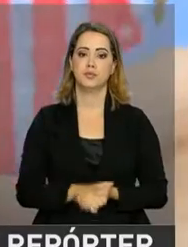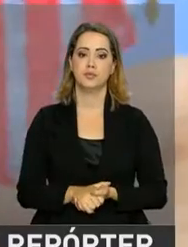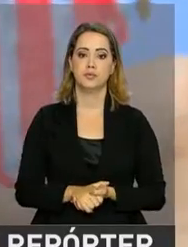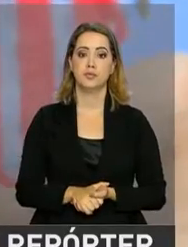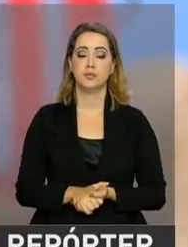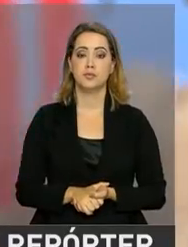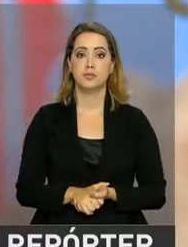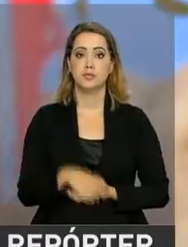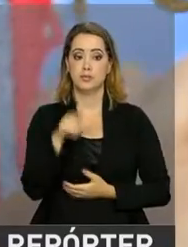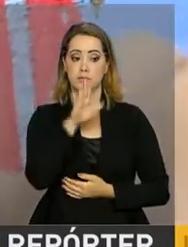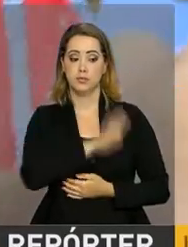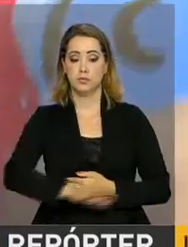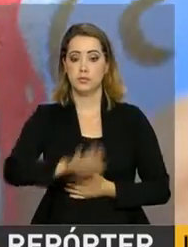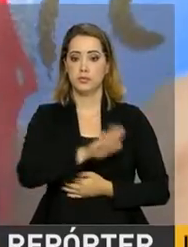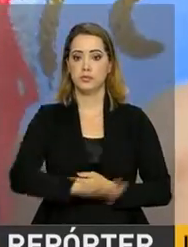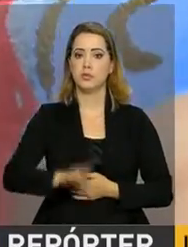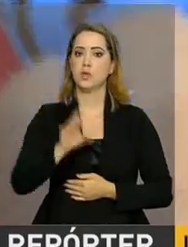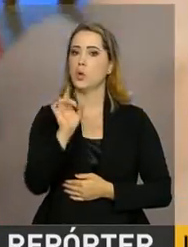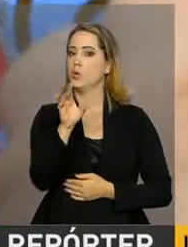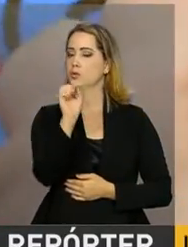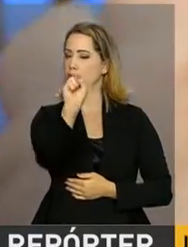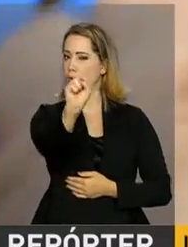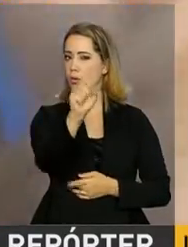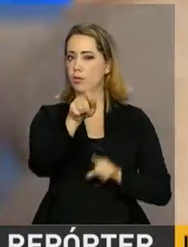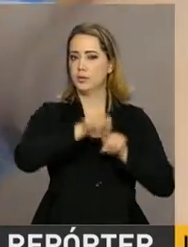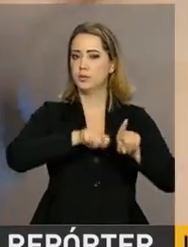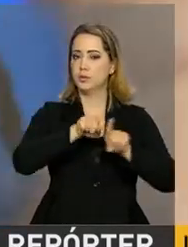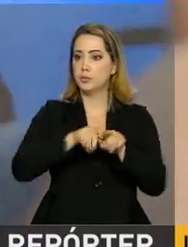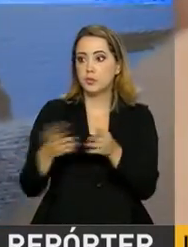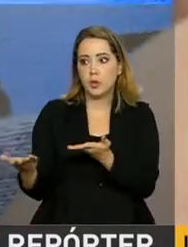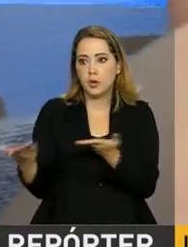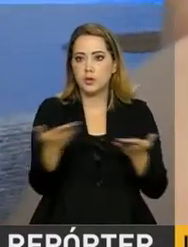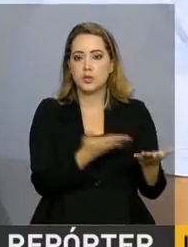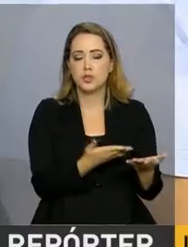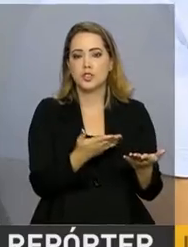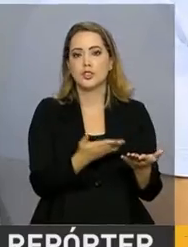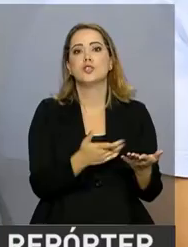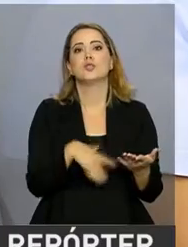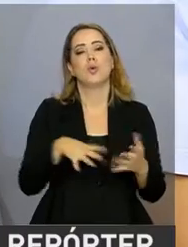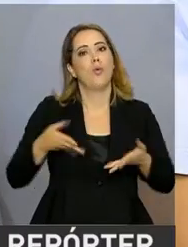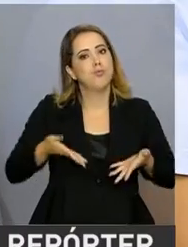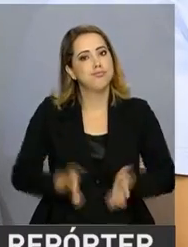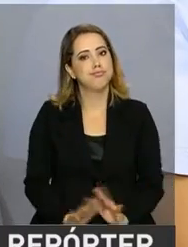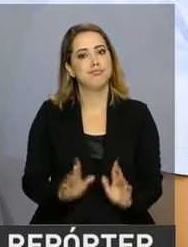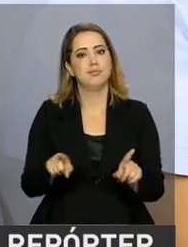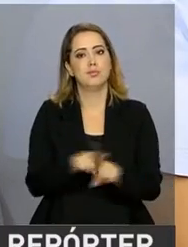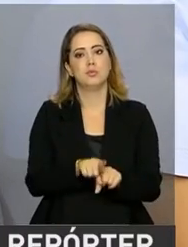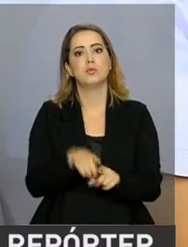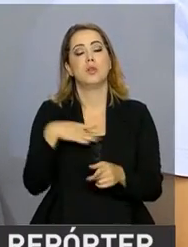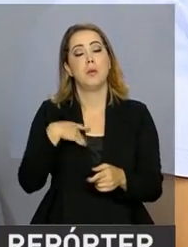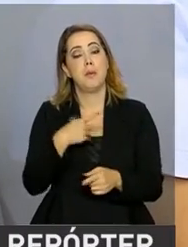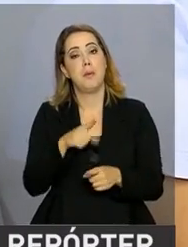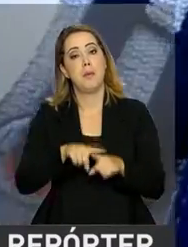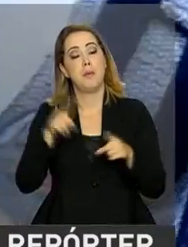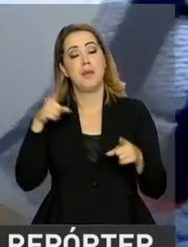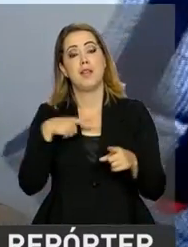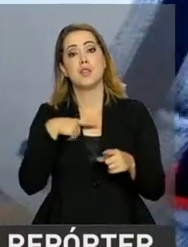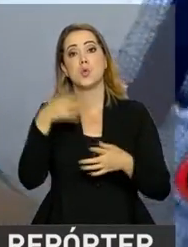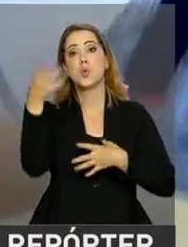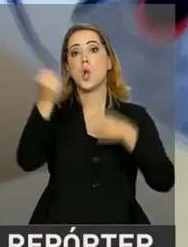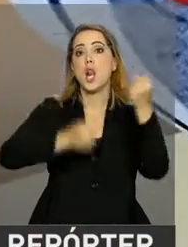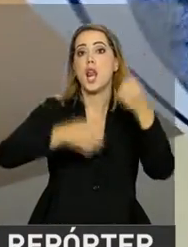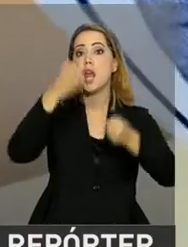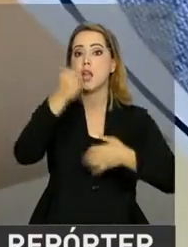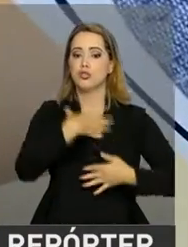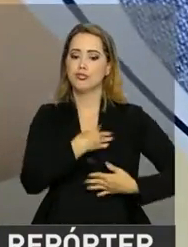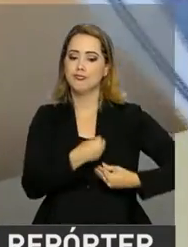o pequeno artur tinha apenas oito meses quando veio ao mundo foi o leite materno que a mãe produzir de sobra que o ajudou